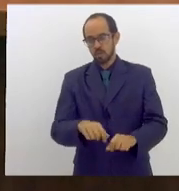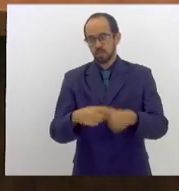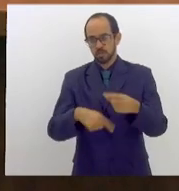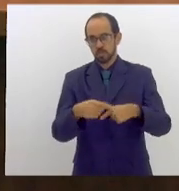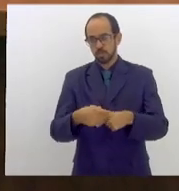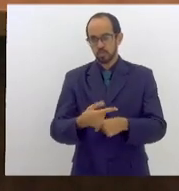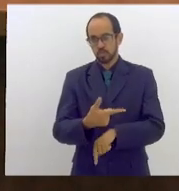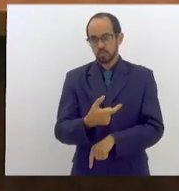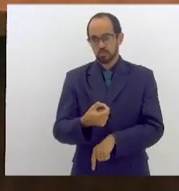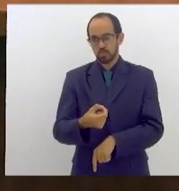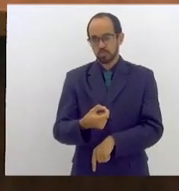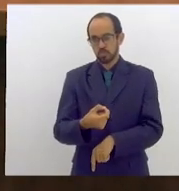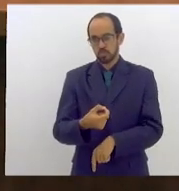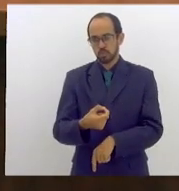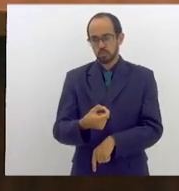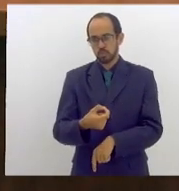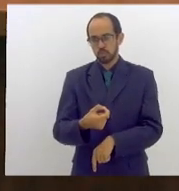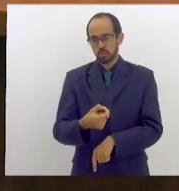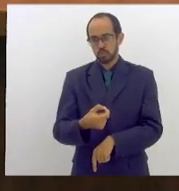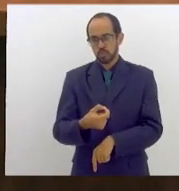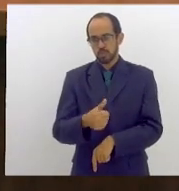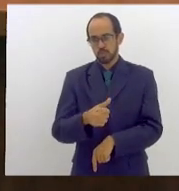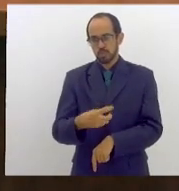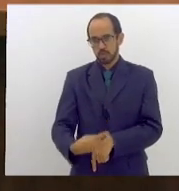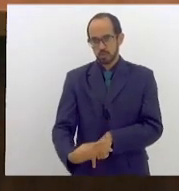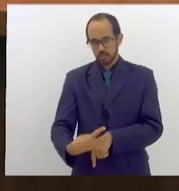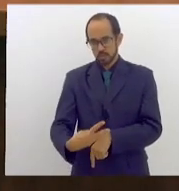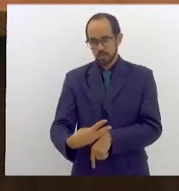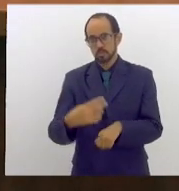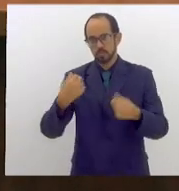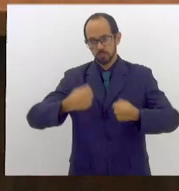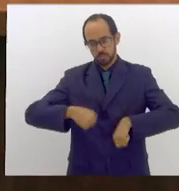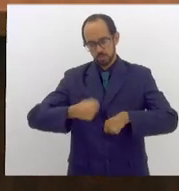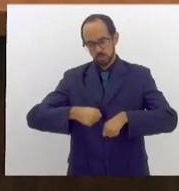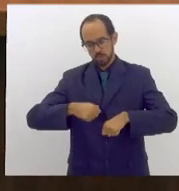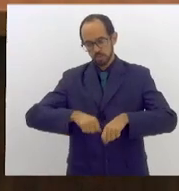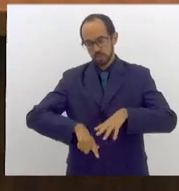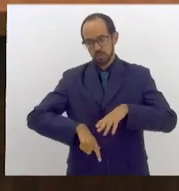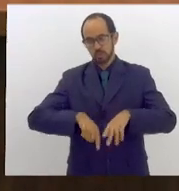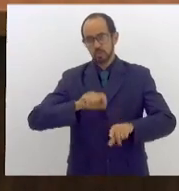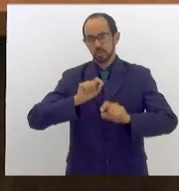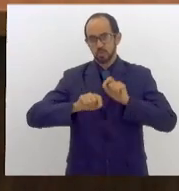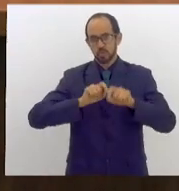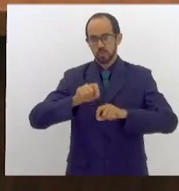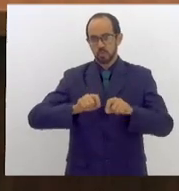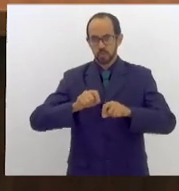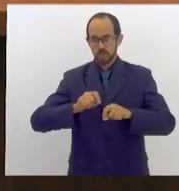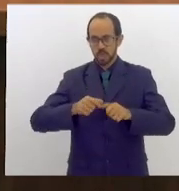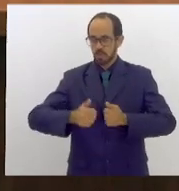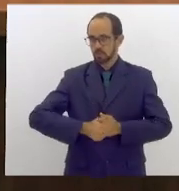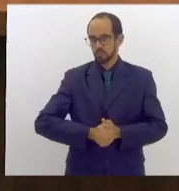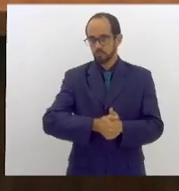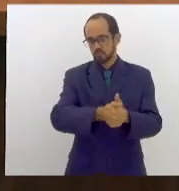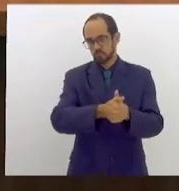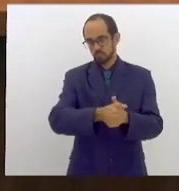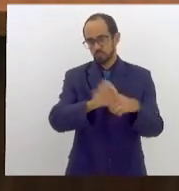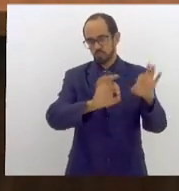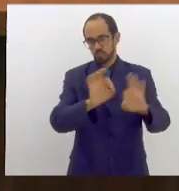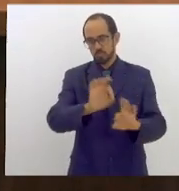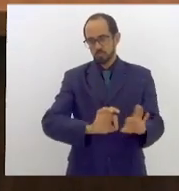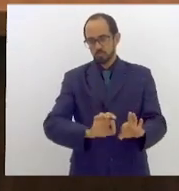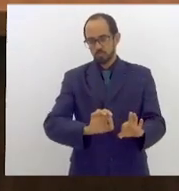de 2013 tem que optar pelo plano de aposentadoria